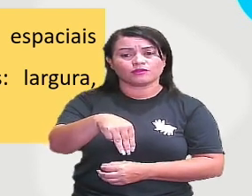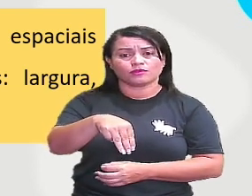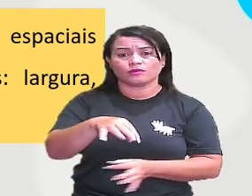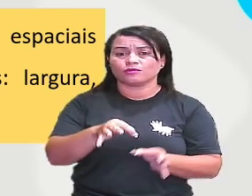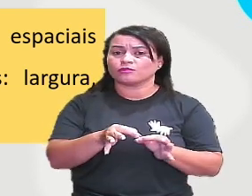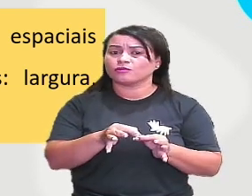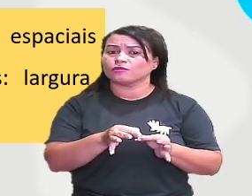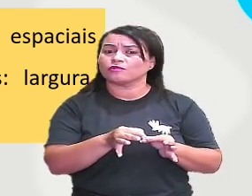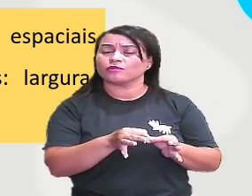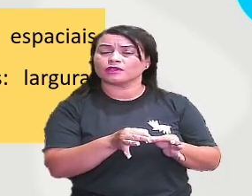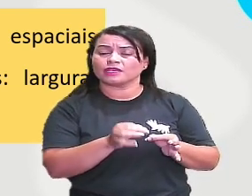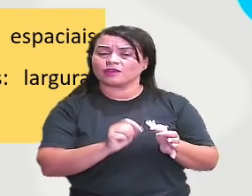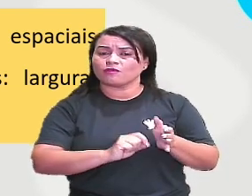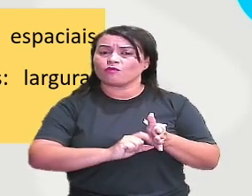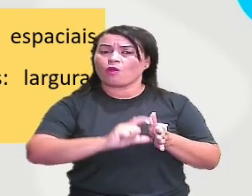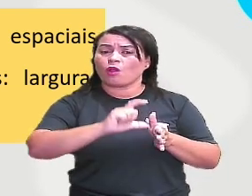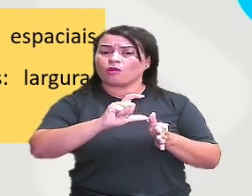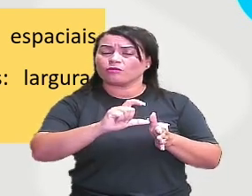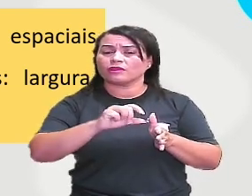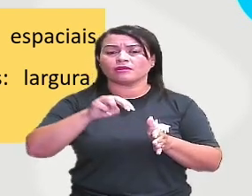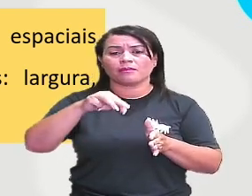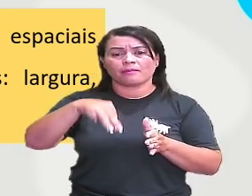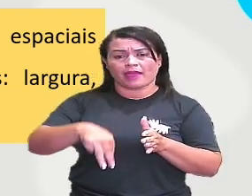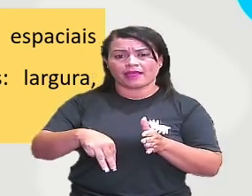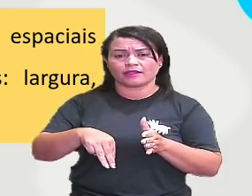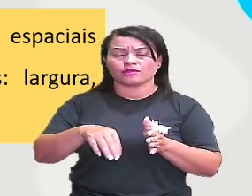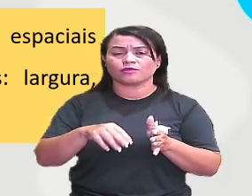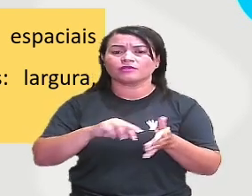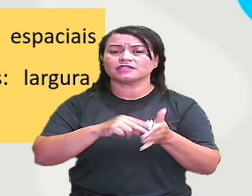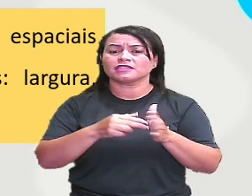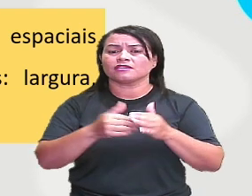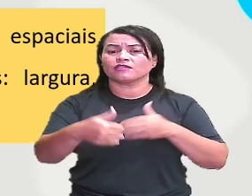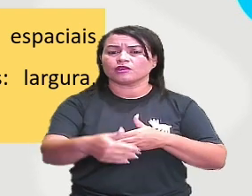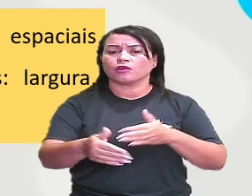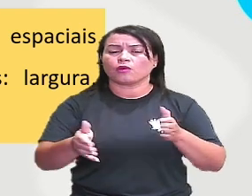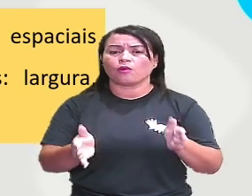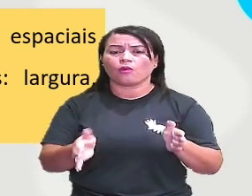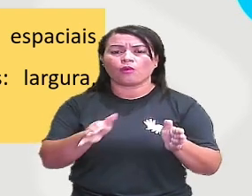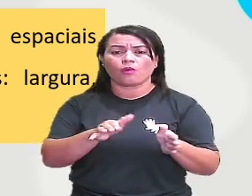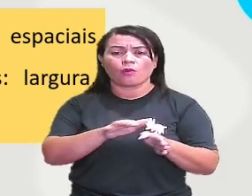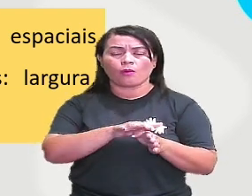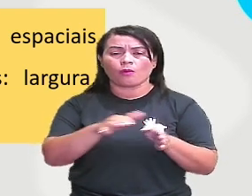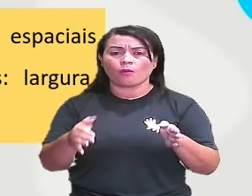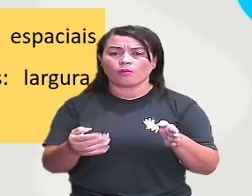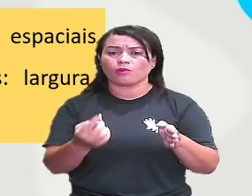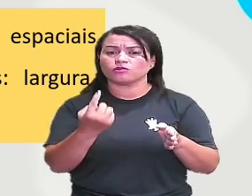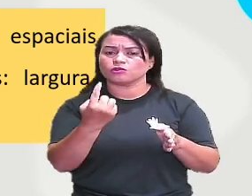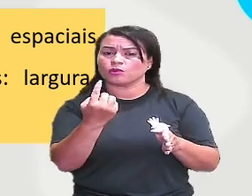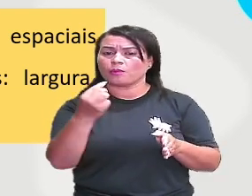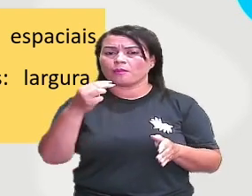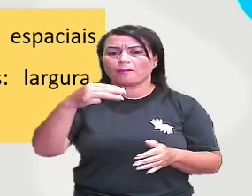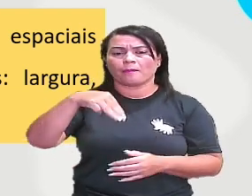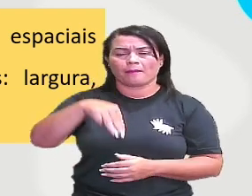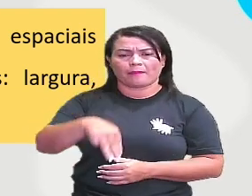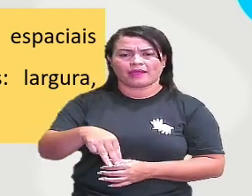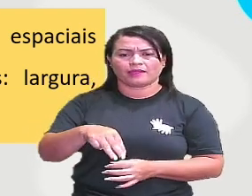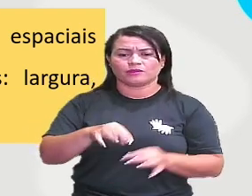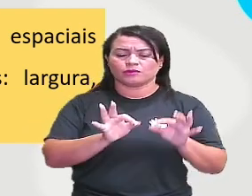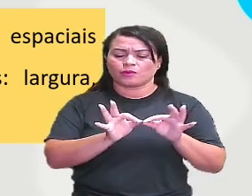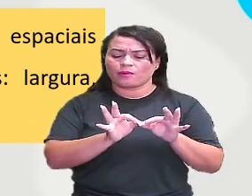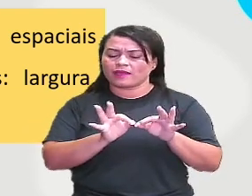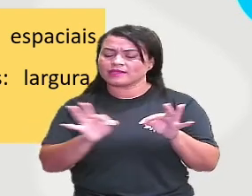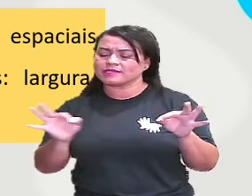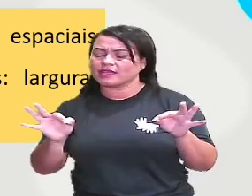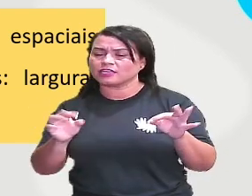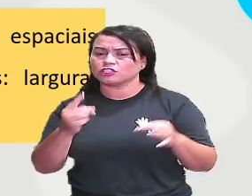sendo equivalente a um cubo sólido com arestas de 1 metro, tá? Então, aqui é que a gente tem